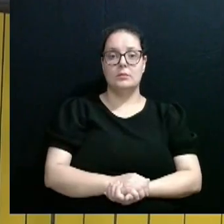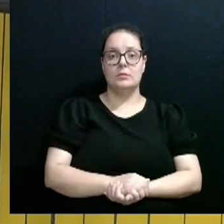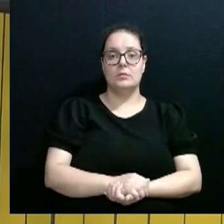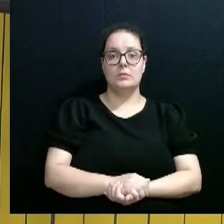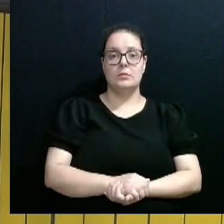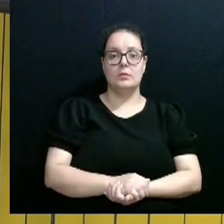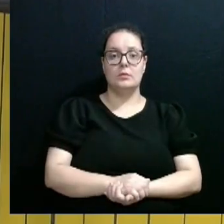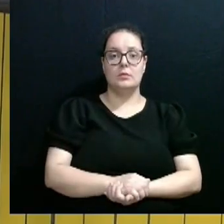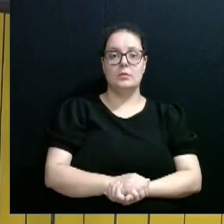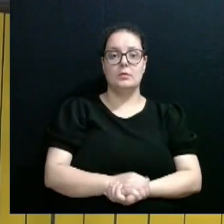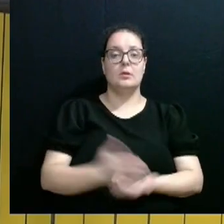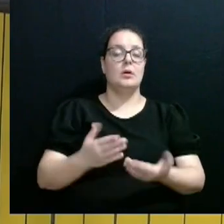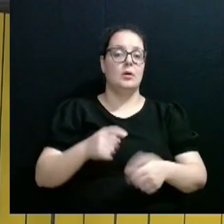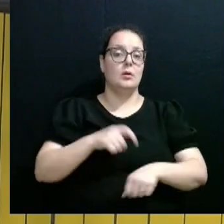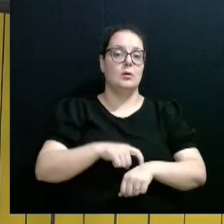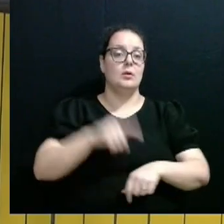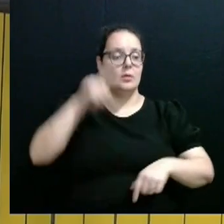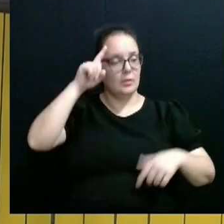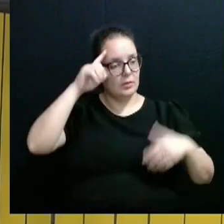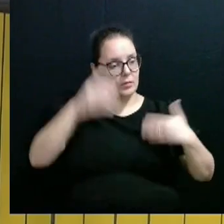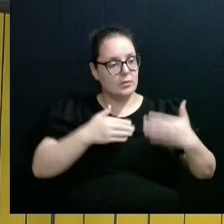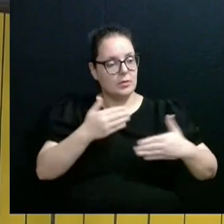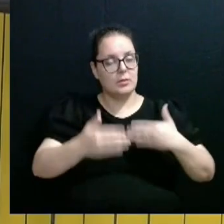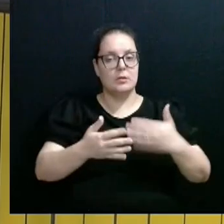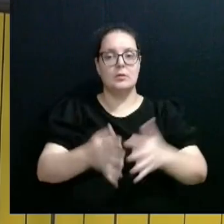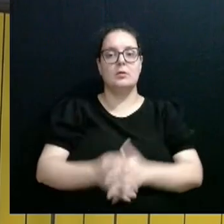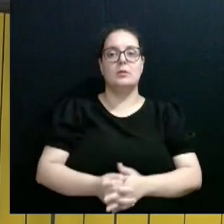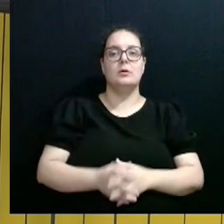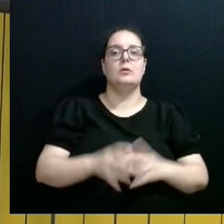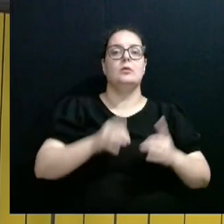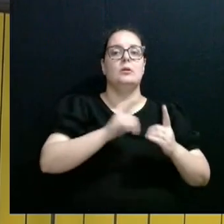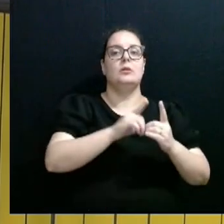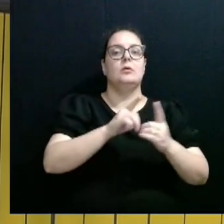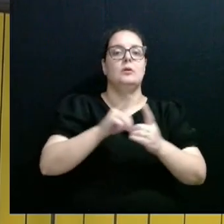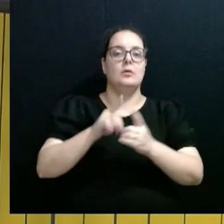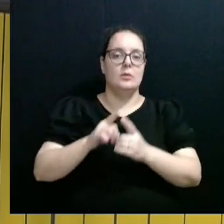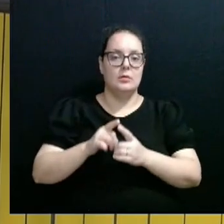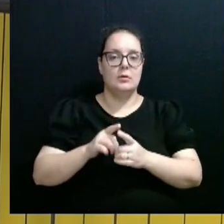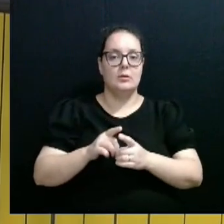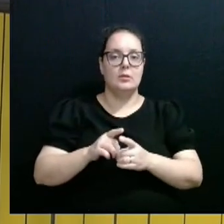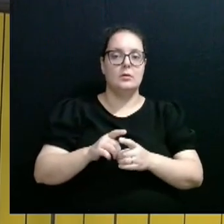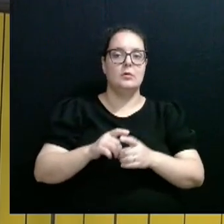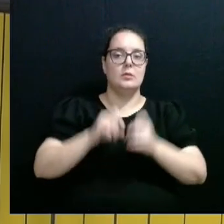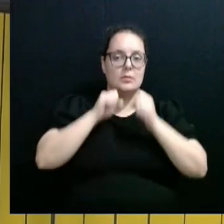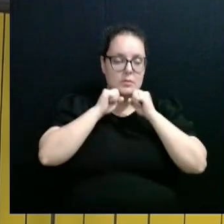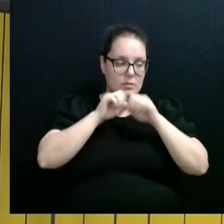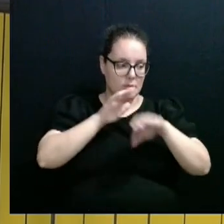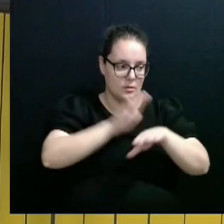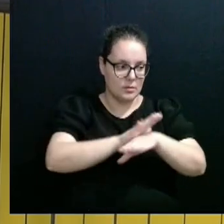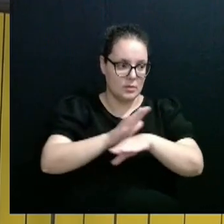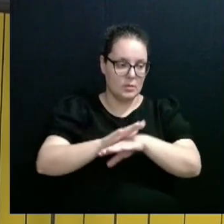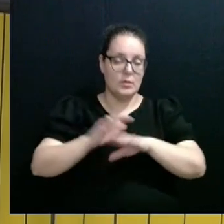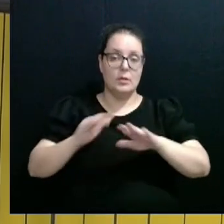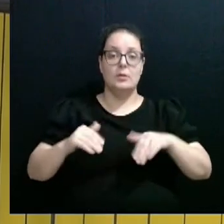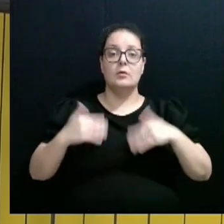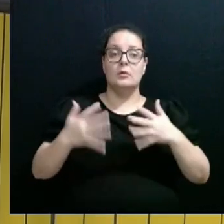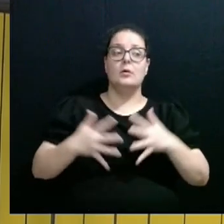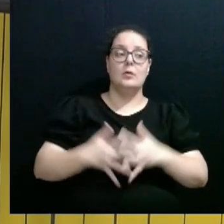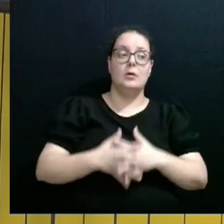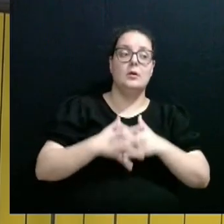durante o seu dia a dia, né, nos atendimentos, nas assessorias, qual é a confusão